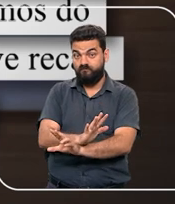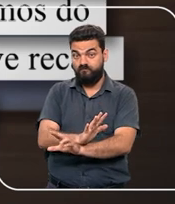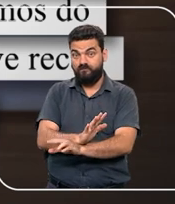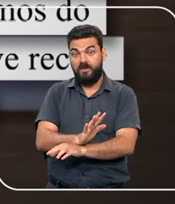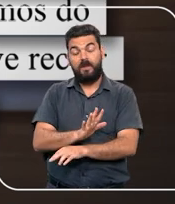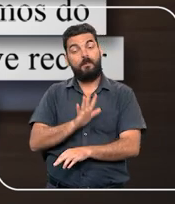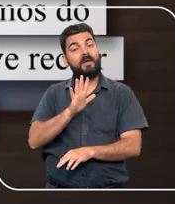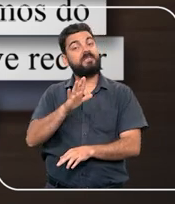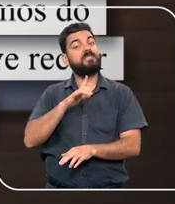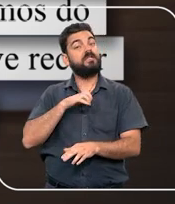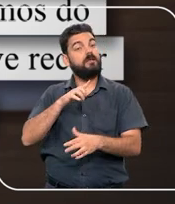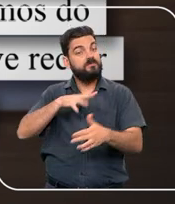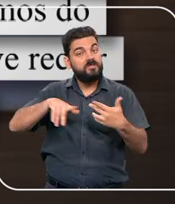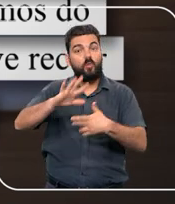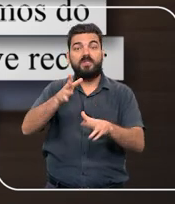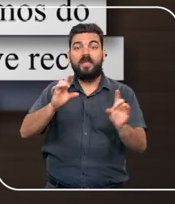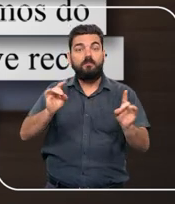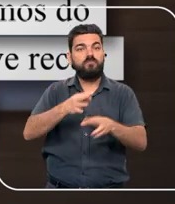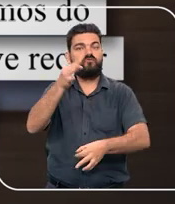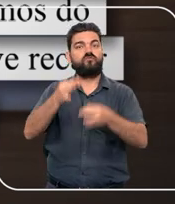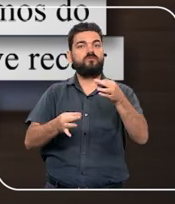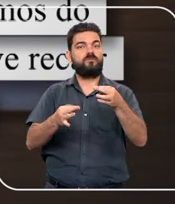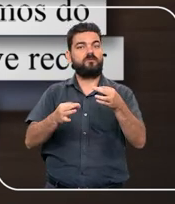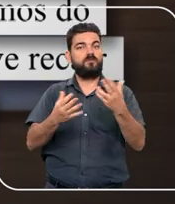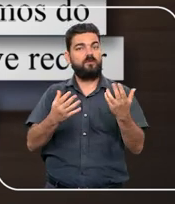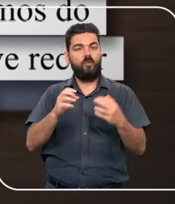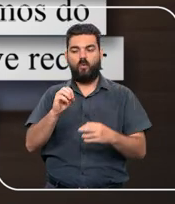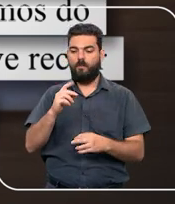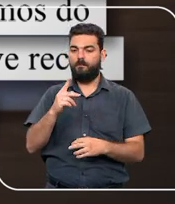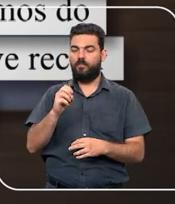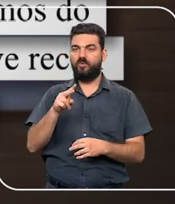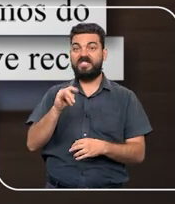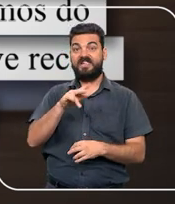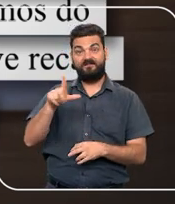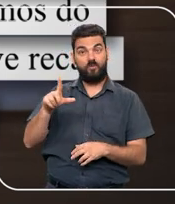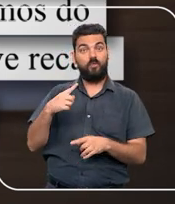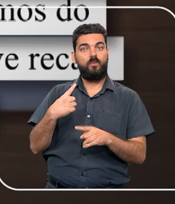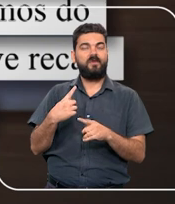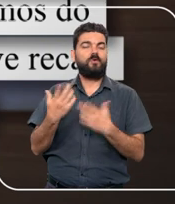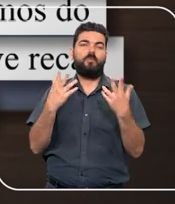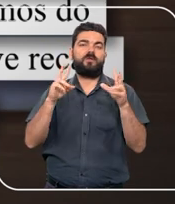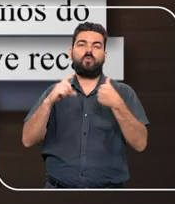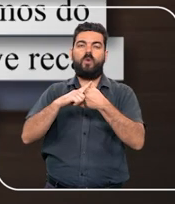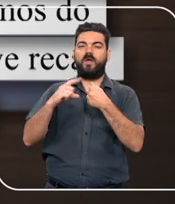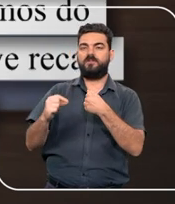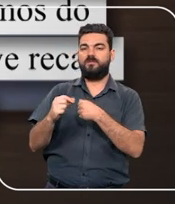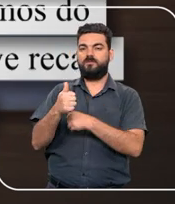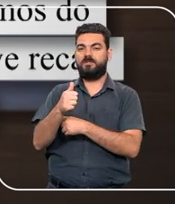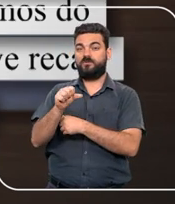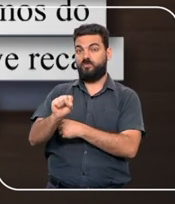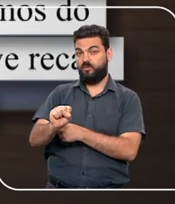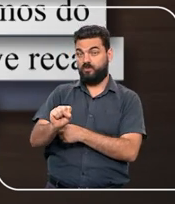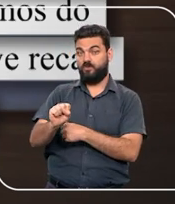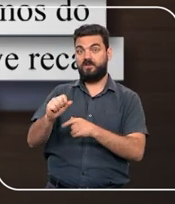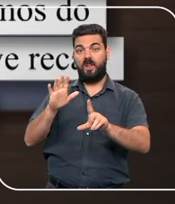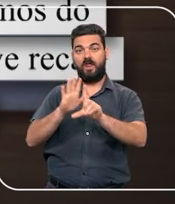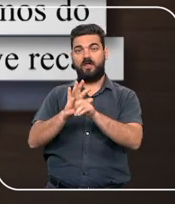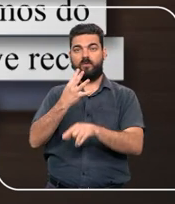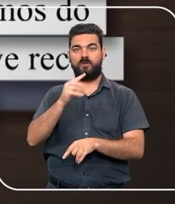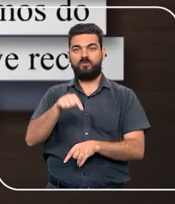delas possui eficácia de coisa julgada oponível erga homnes nos termos do Artigo